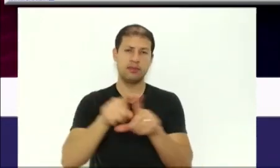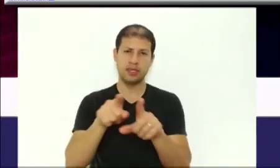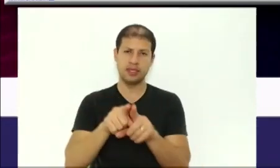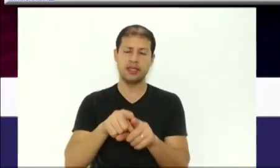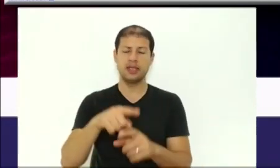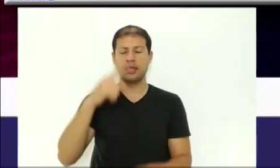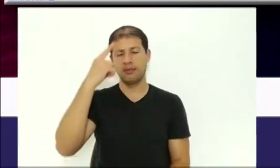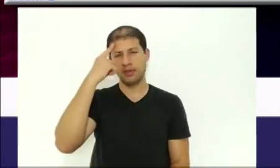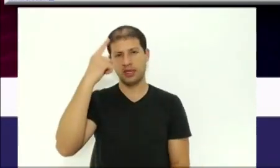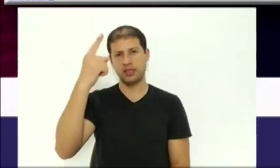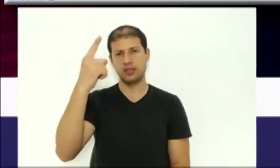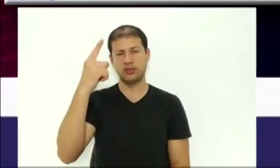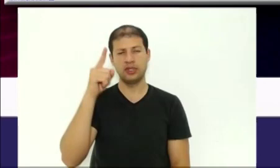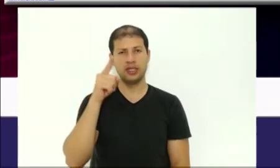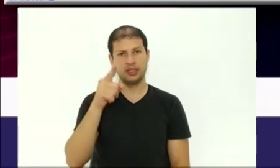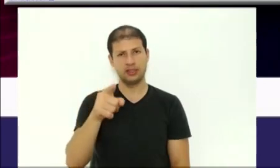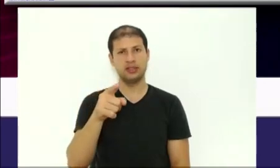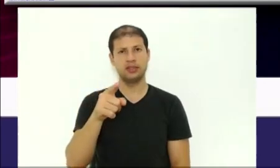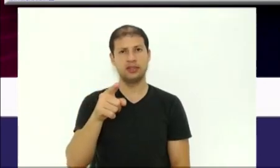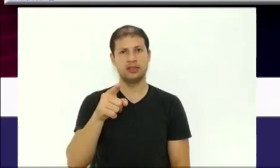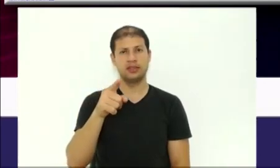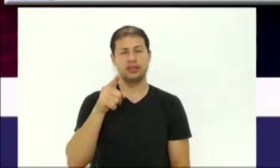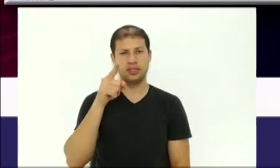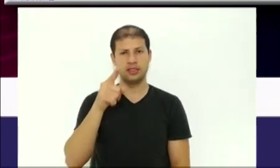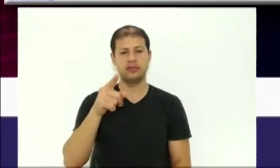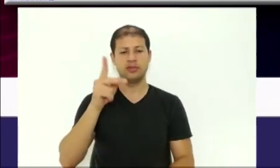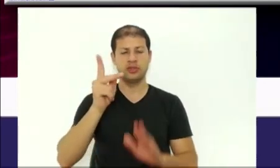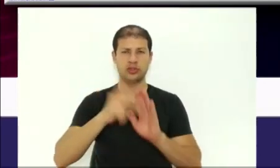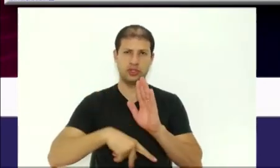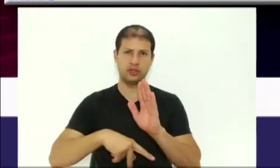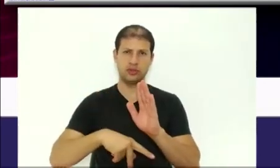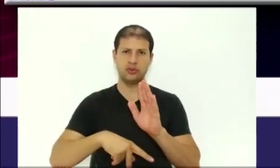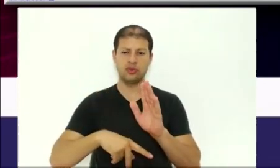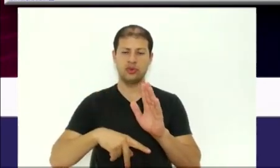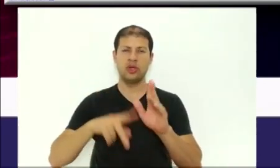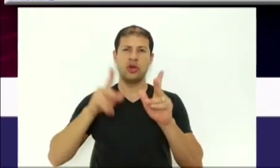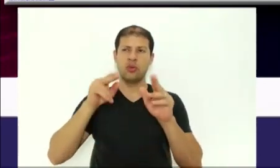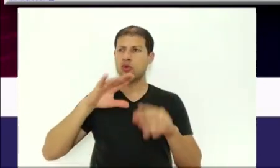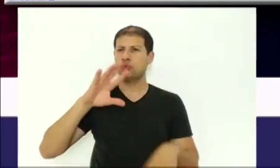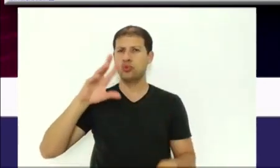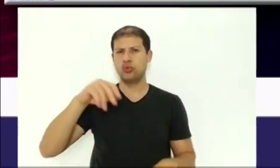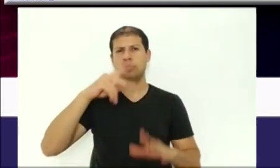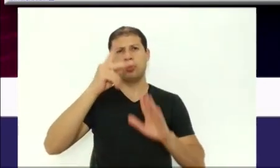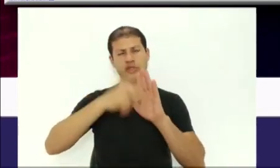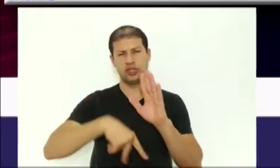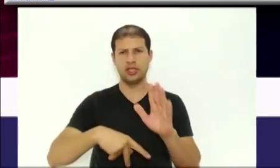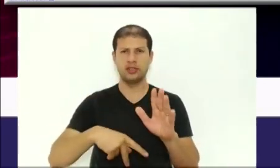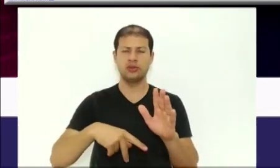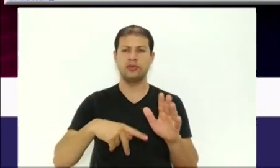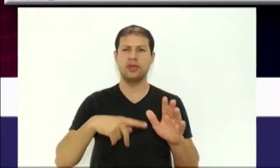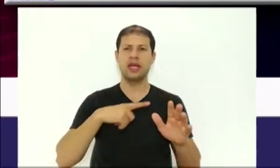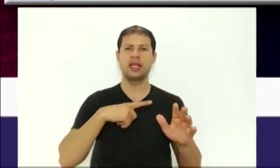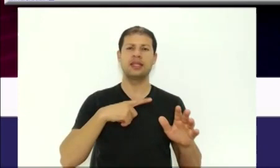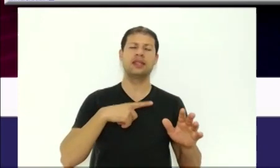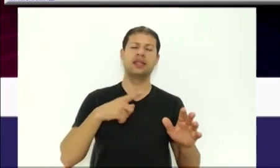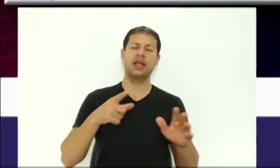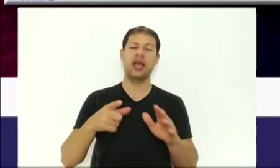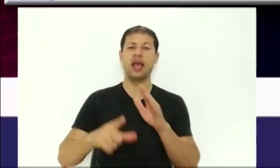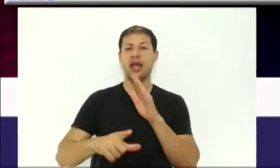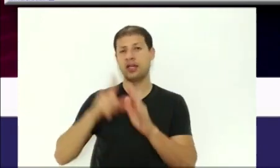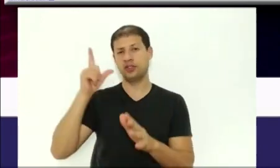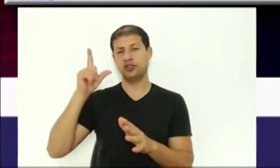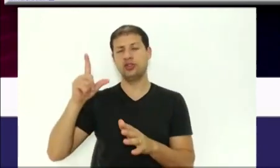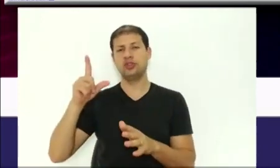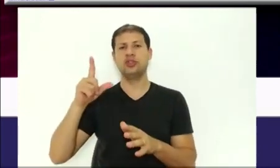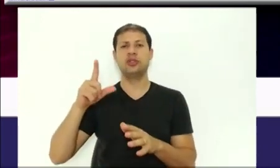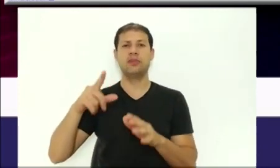lembrando que esse projeto, bem como todos os demais projetos, eles passam antes pelo procurador